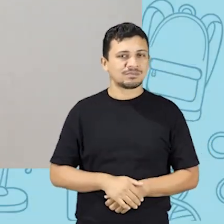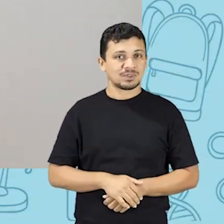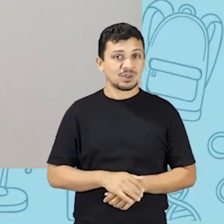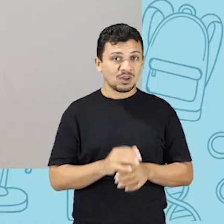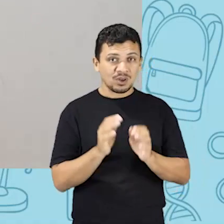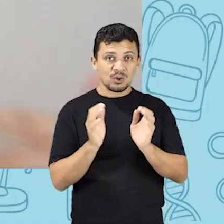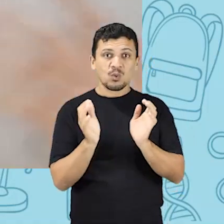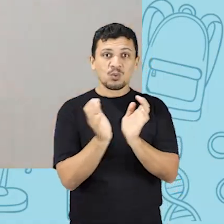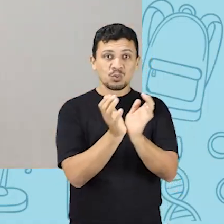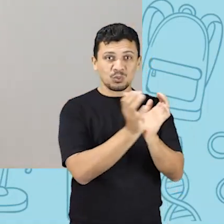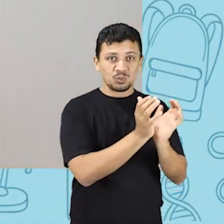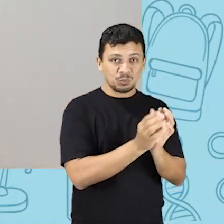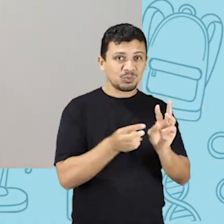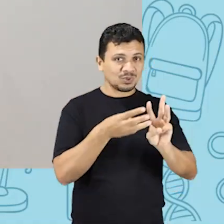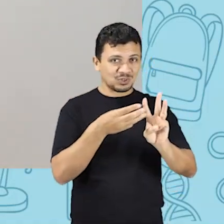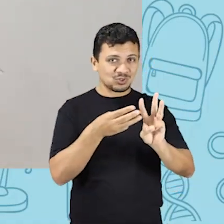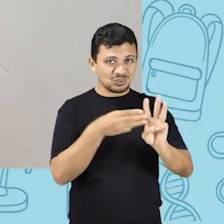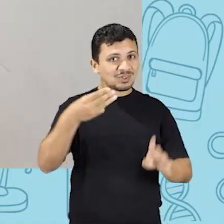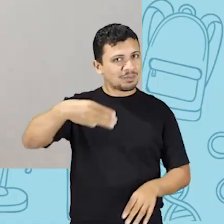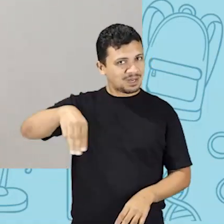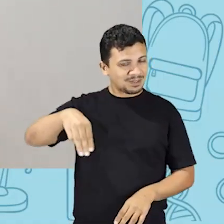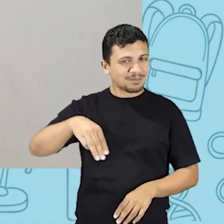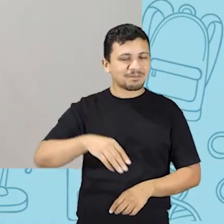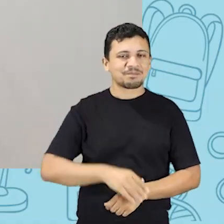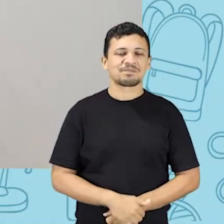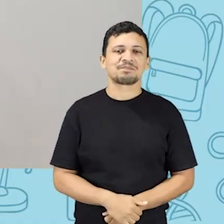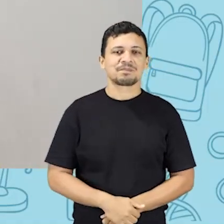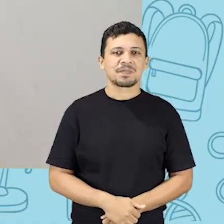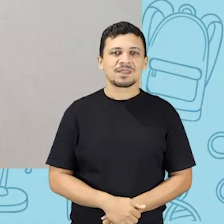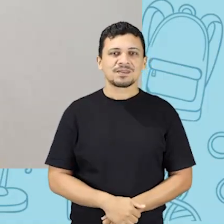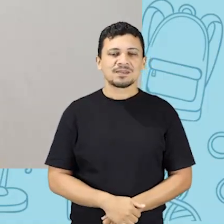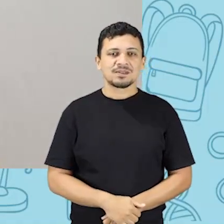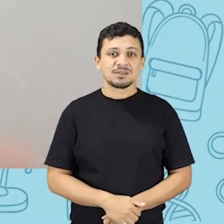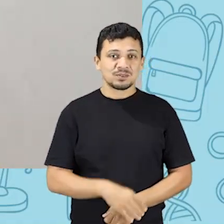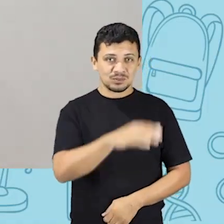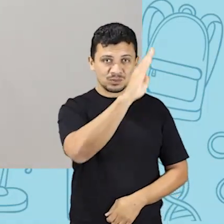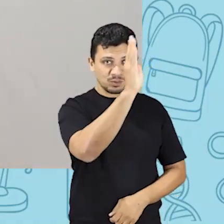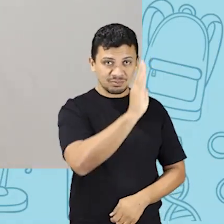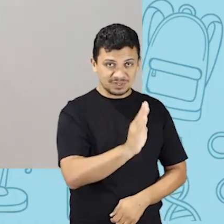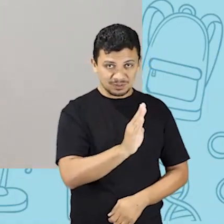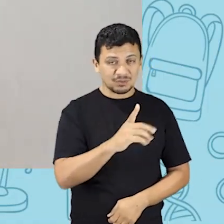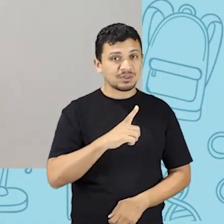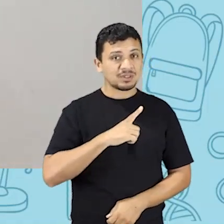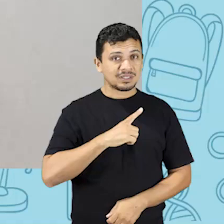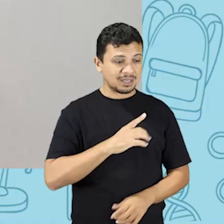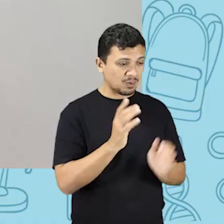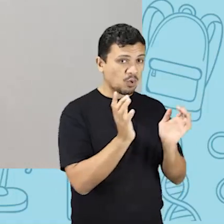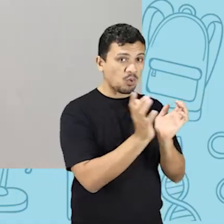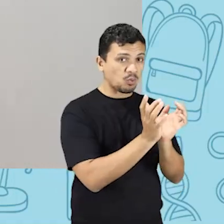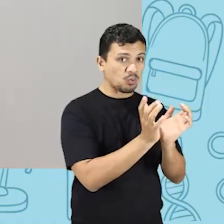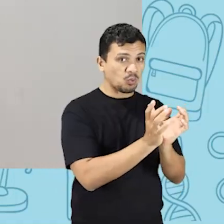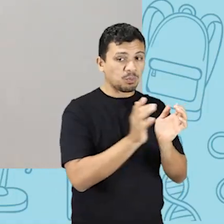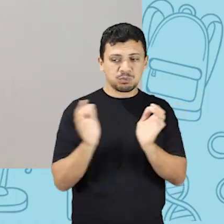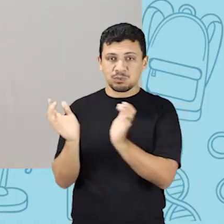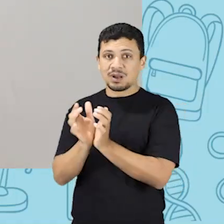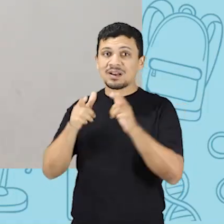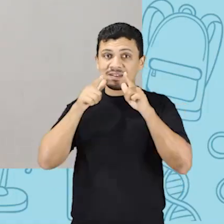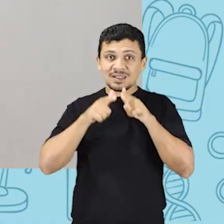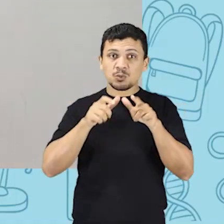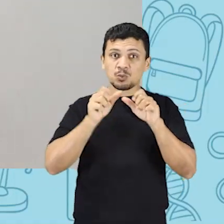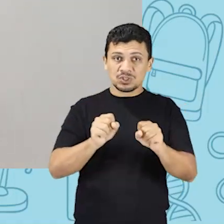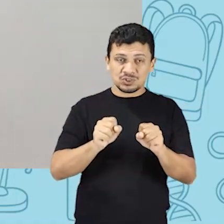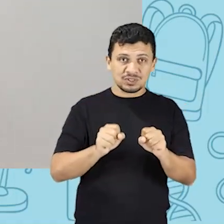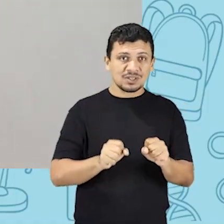Quais são os grupos indígenas do Maranhão? Então, pessoal, no Brasil nós temos dois troncos linguísticos, que é o